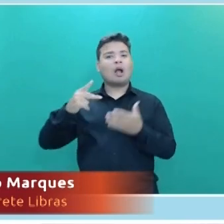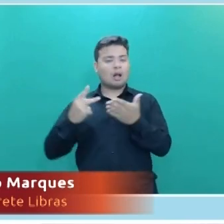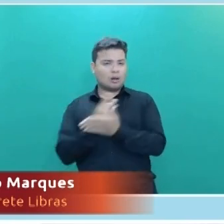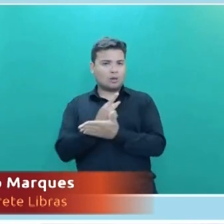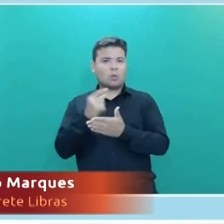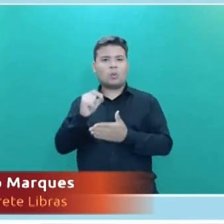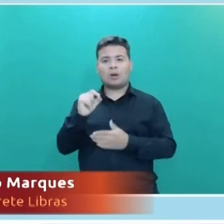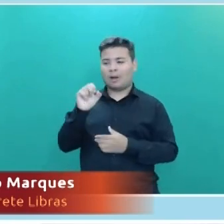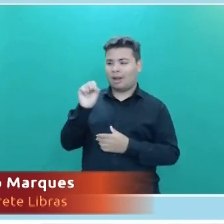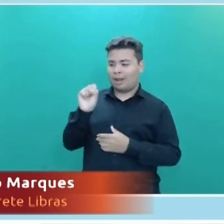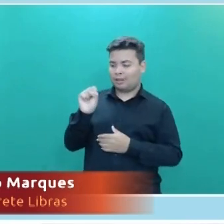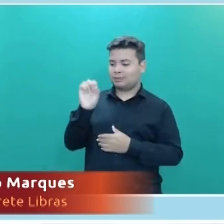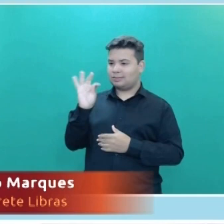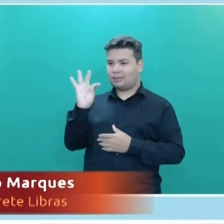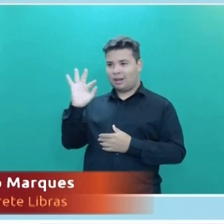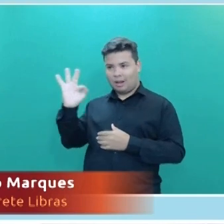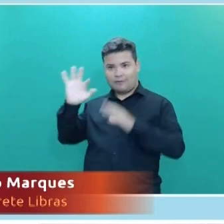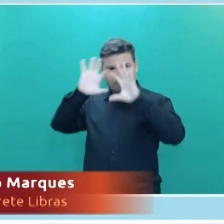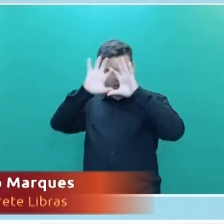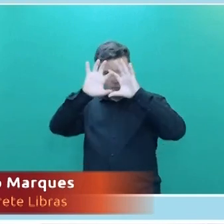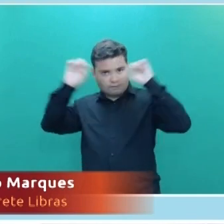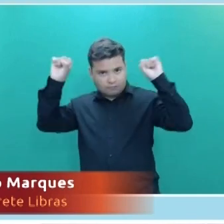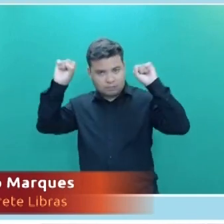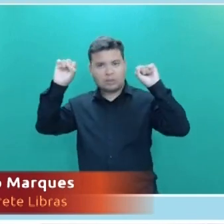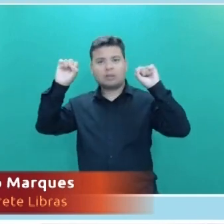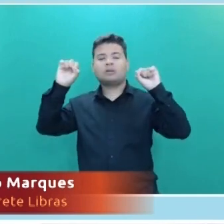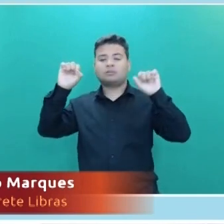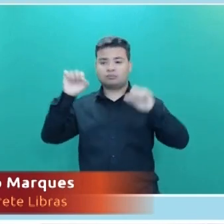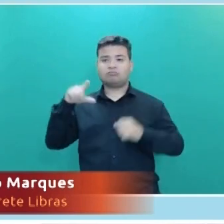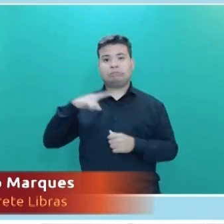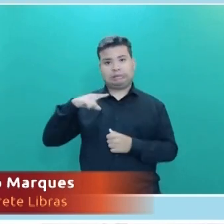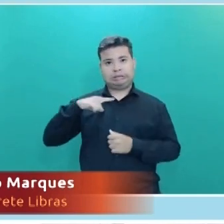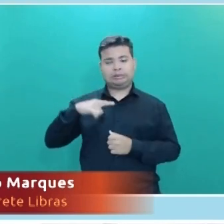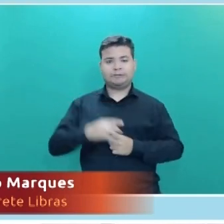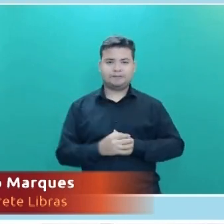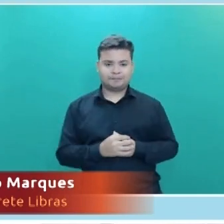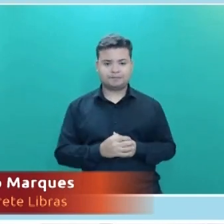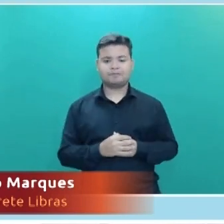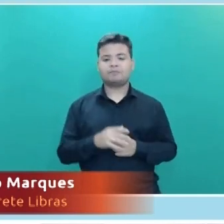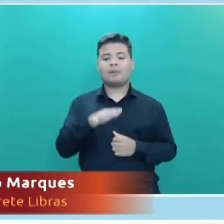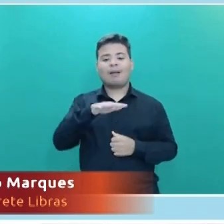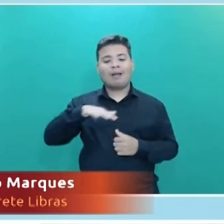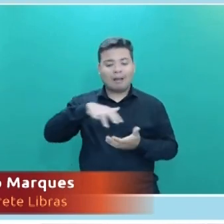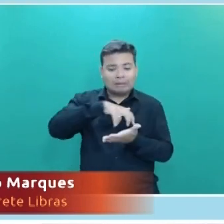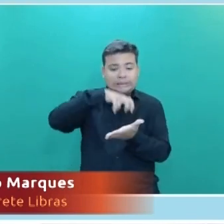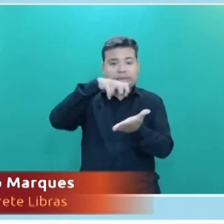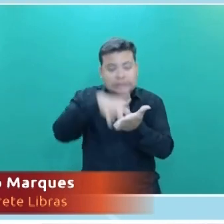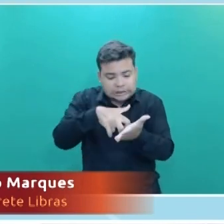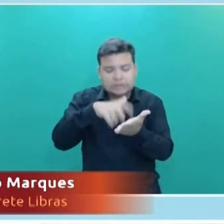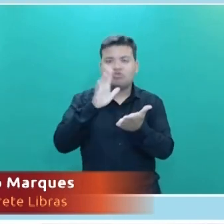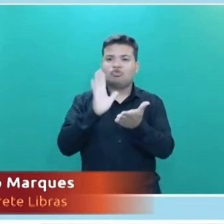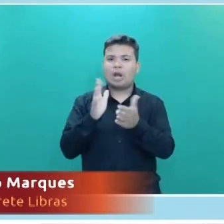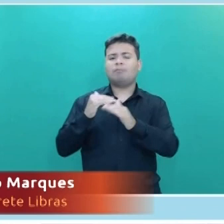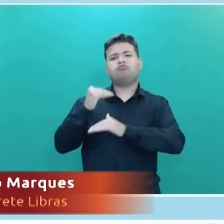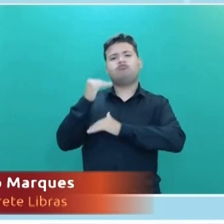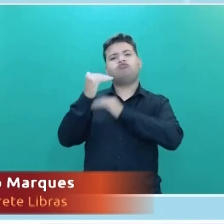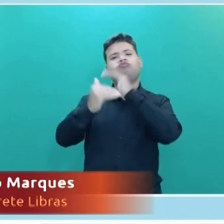Federal. Na seara trabalhista, eu acho que houve uma grande evolução, né?